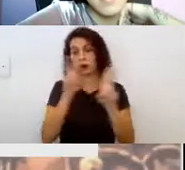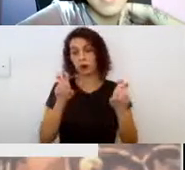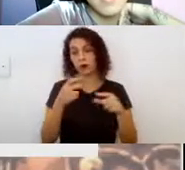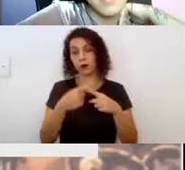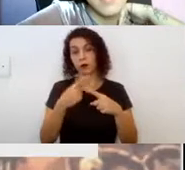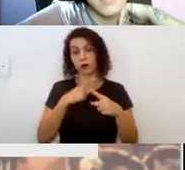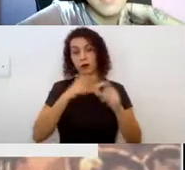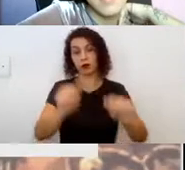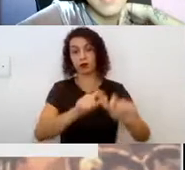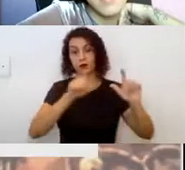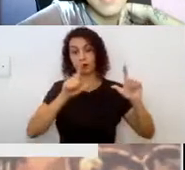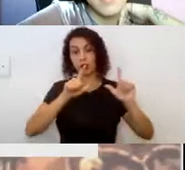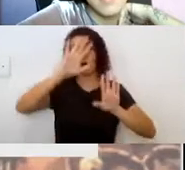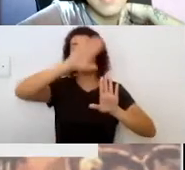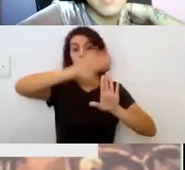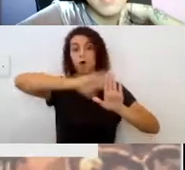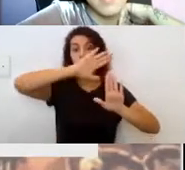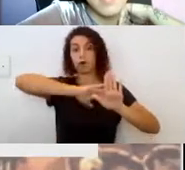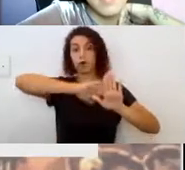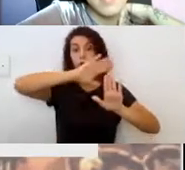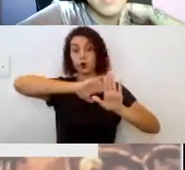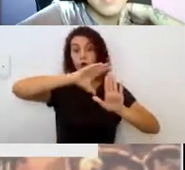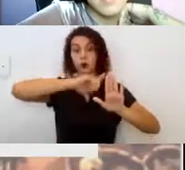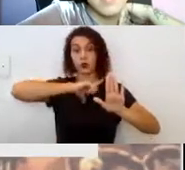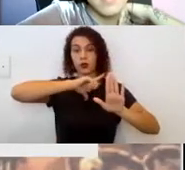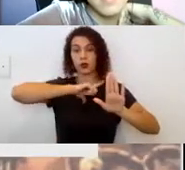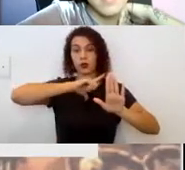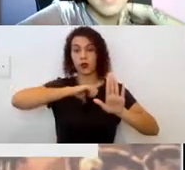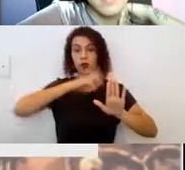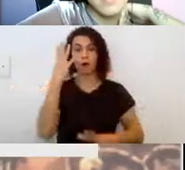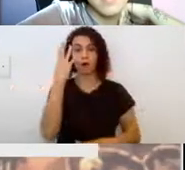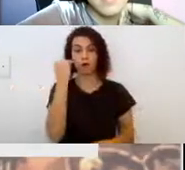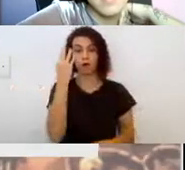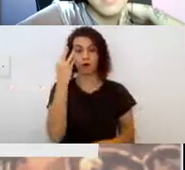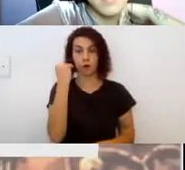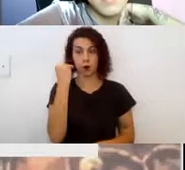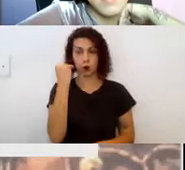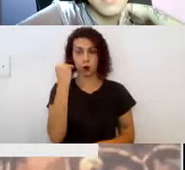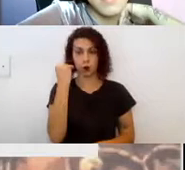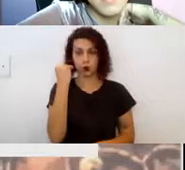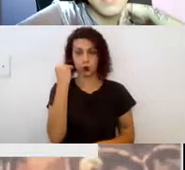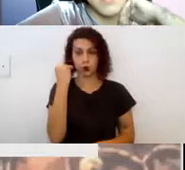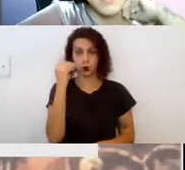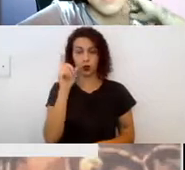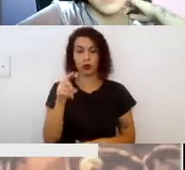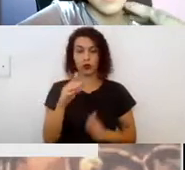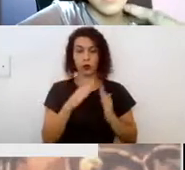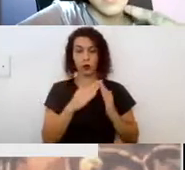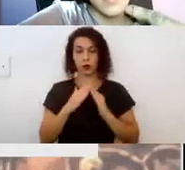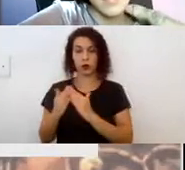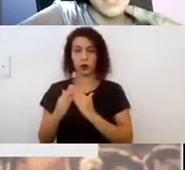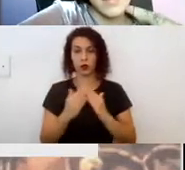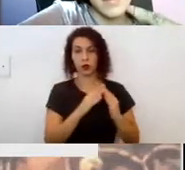tem um slide ao fundo do slide tem uma uma imagem que nós temos aí Que é a aldeia de